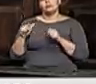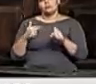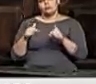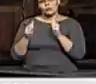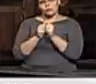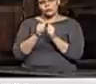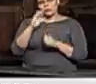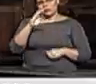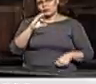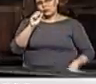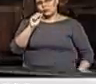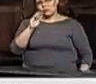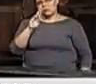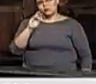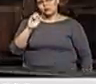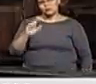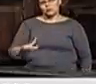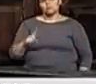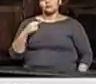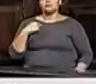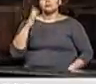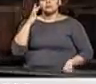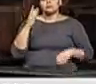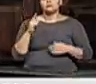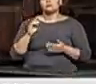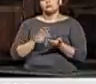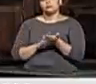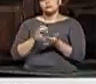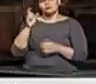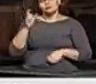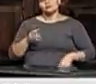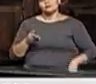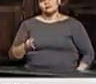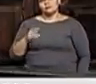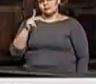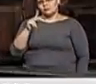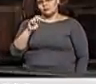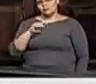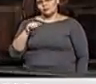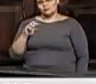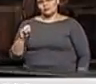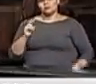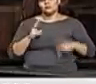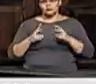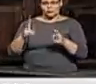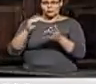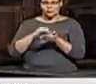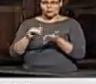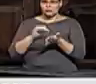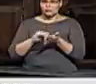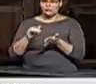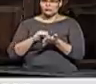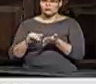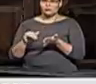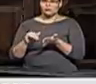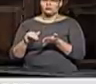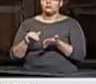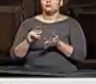depois, acho que em homenagem ao Cabral, o Pezão manteve minha secretaria.